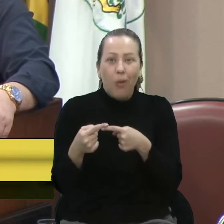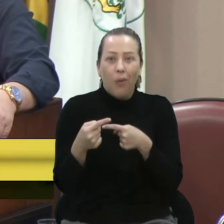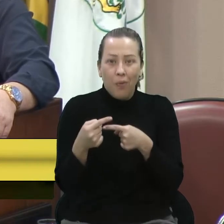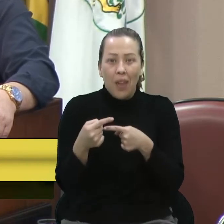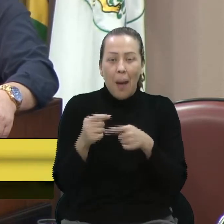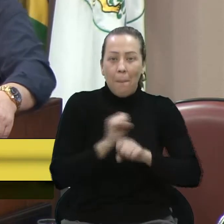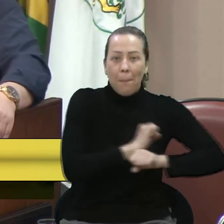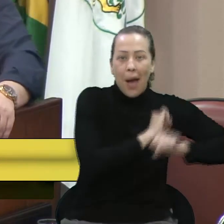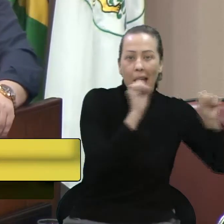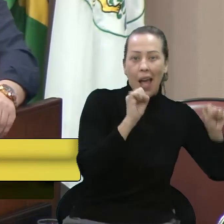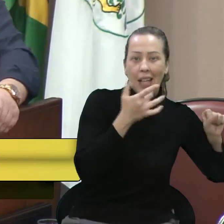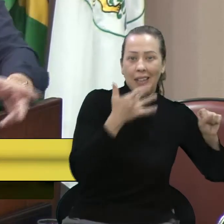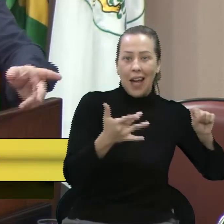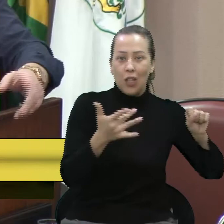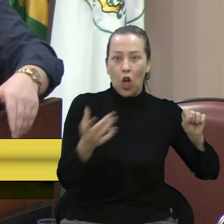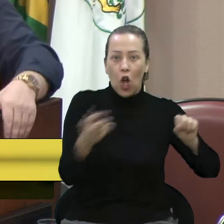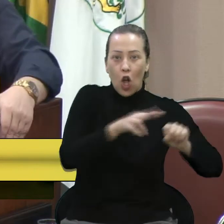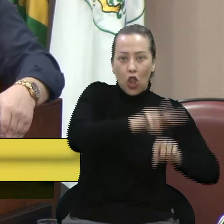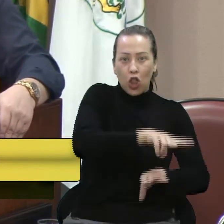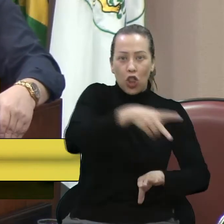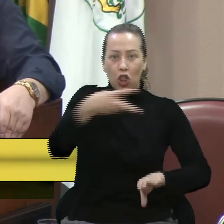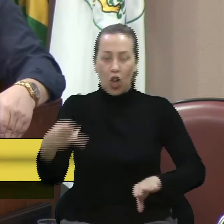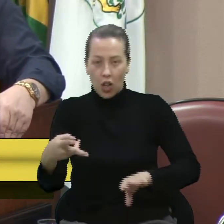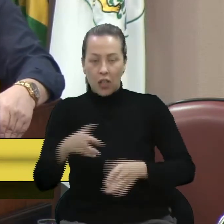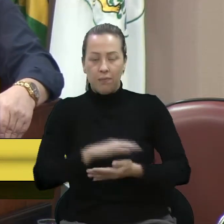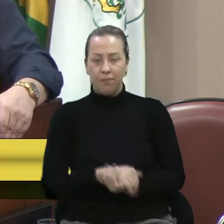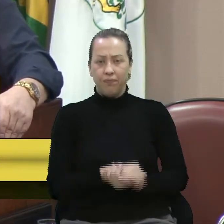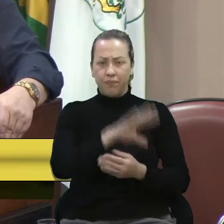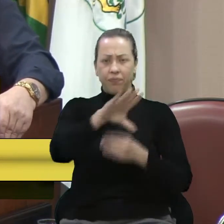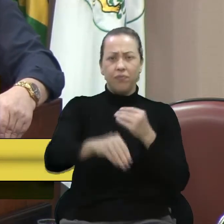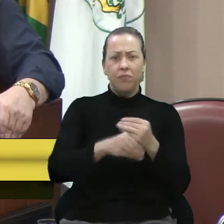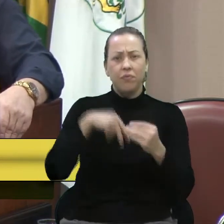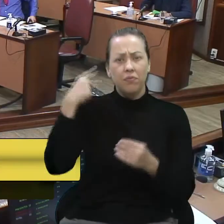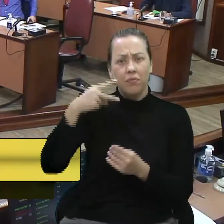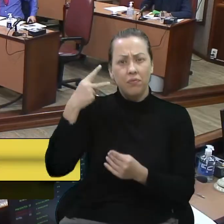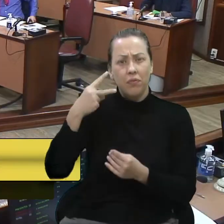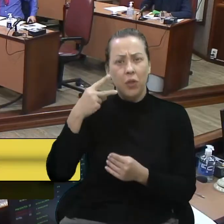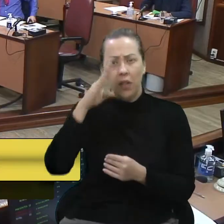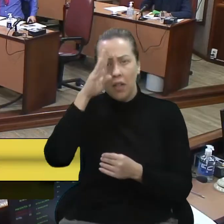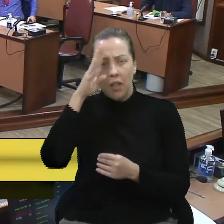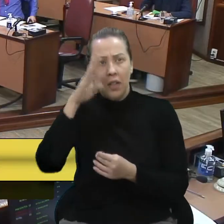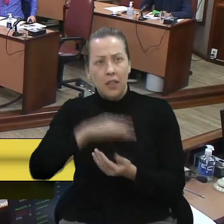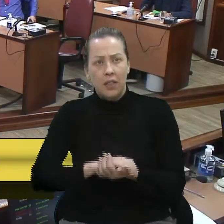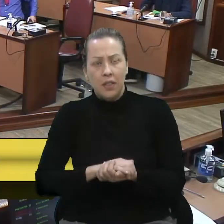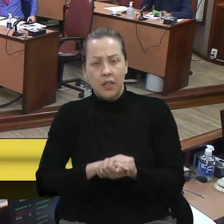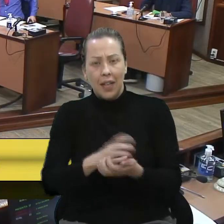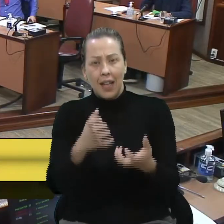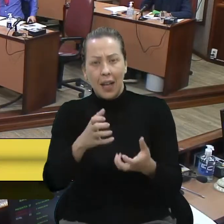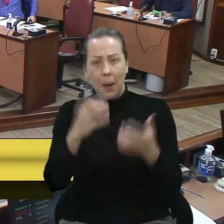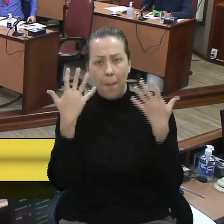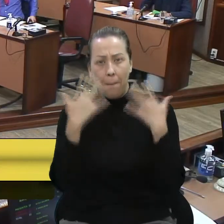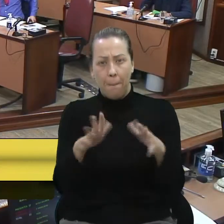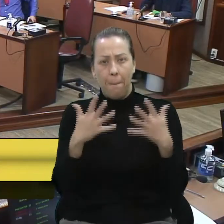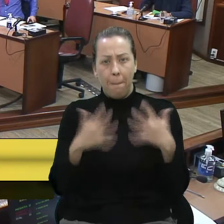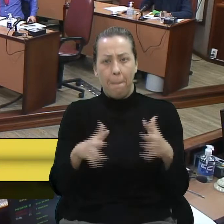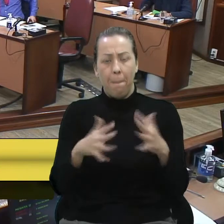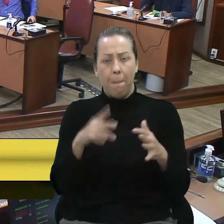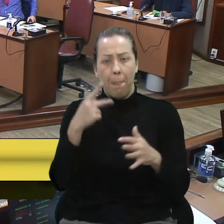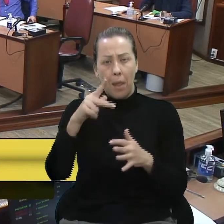turno da manhã e o turno da tarde. Sua parte, vereador. Vereador Bressan, gostaria de lhe parabenizar por essa